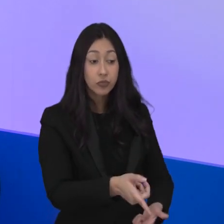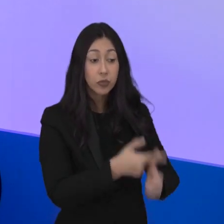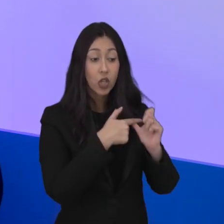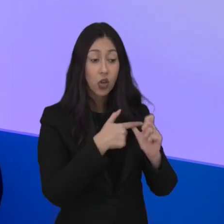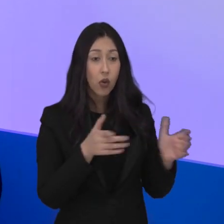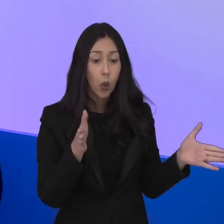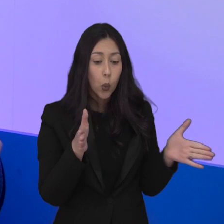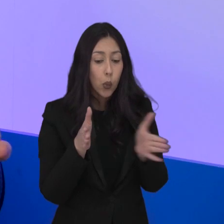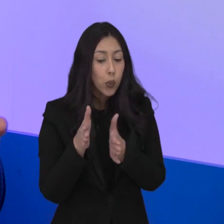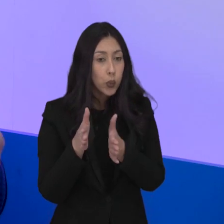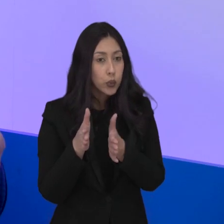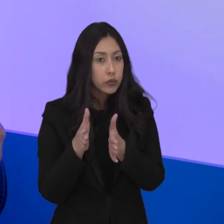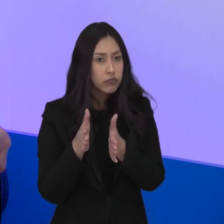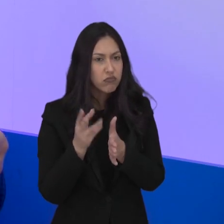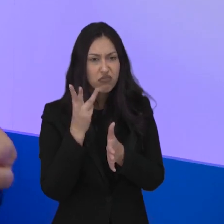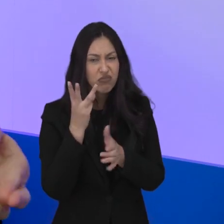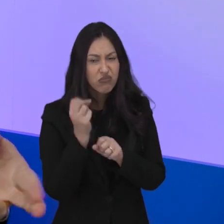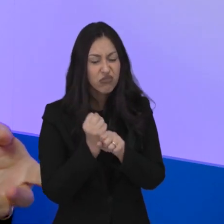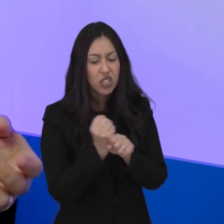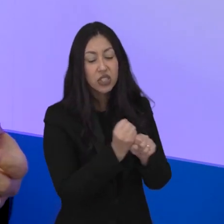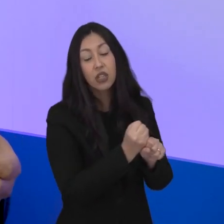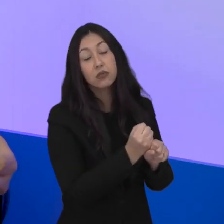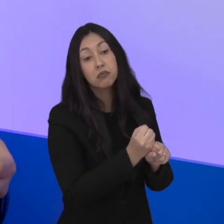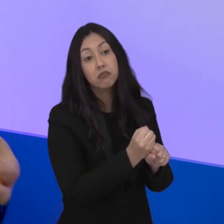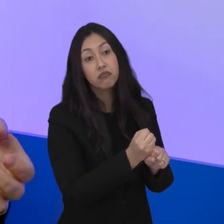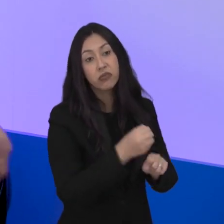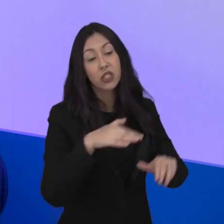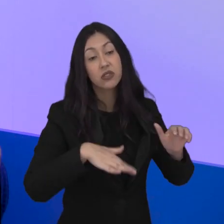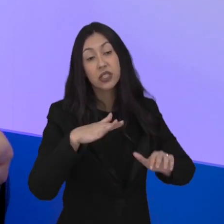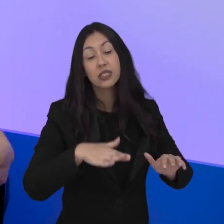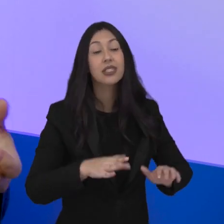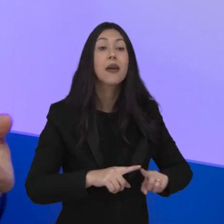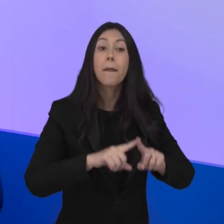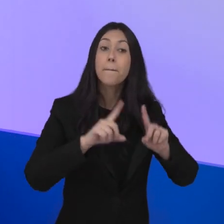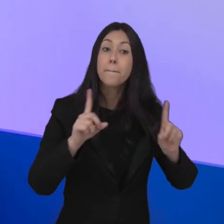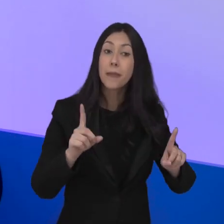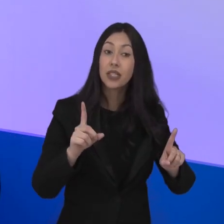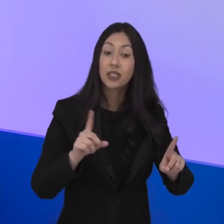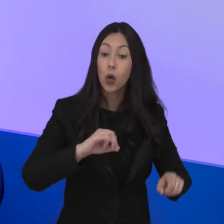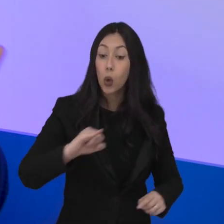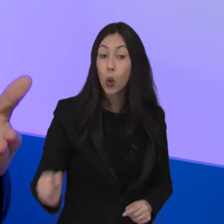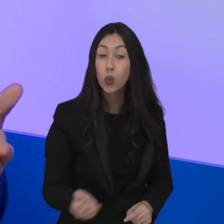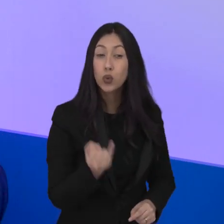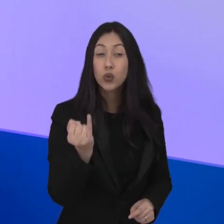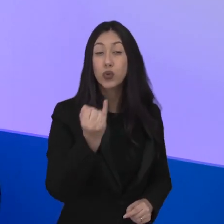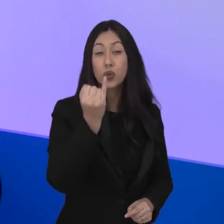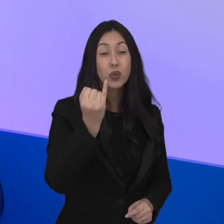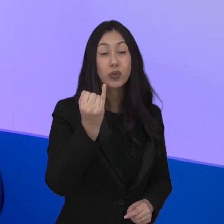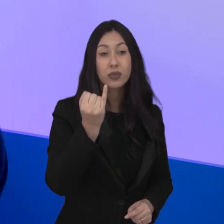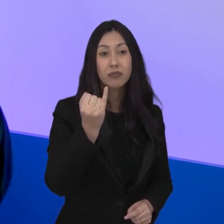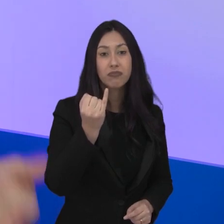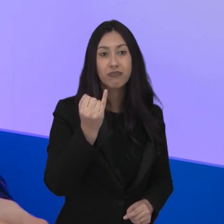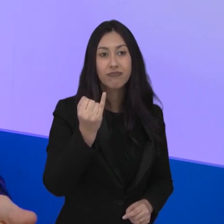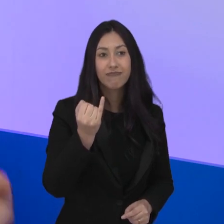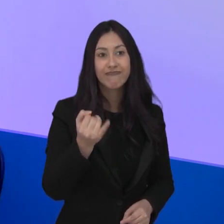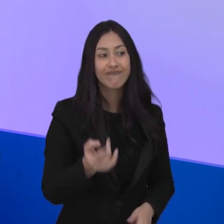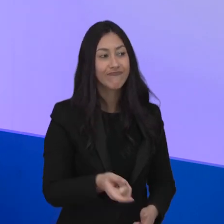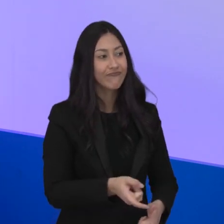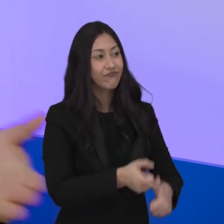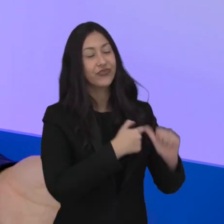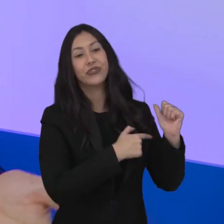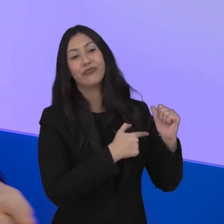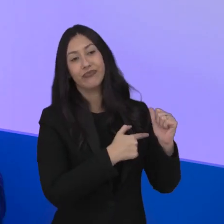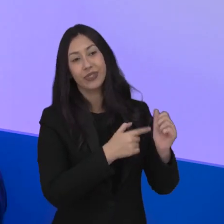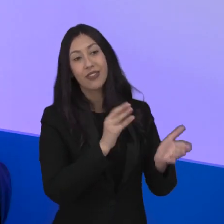uma dívida de curto prazo, 3 anos no máximo, muitas vezes, e esse volume de juros acaba o quê? Trazendo esse